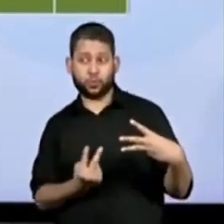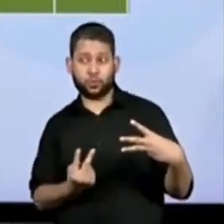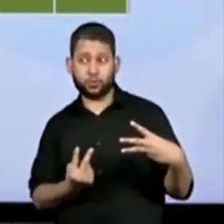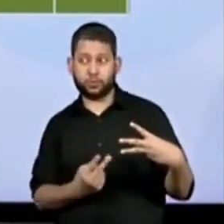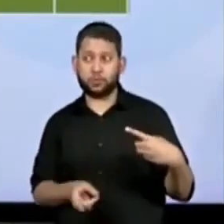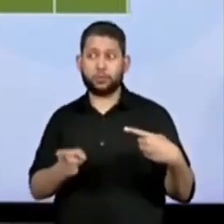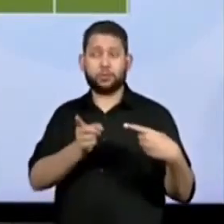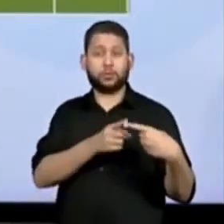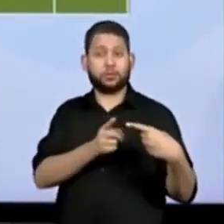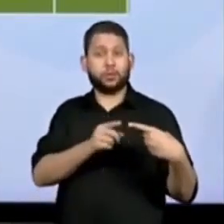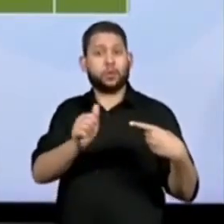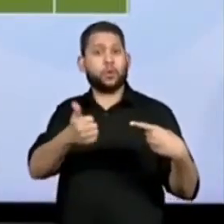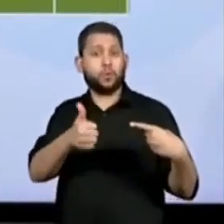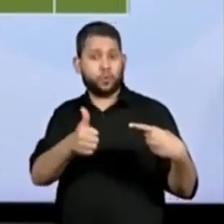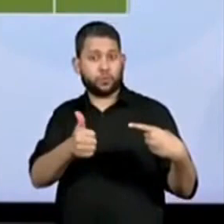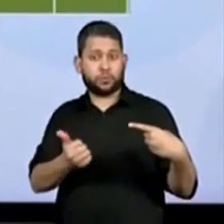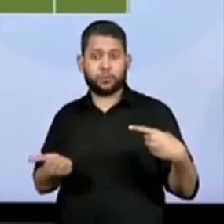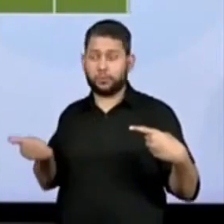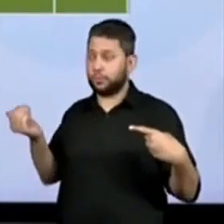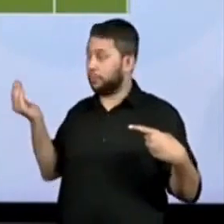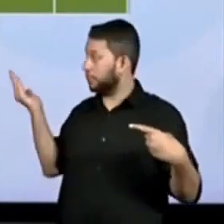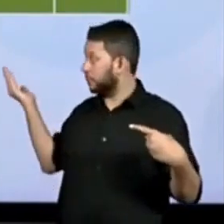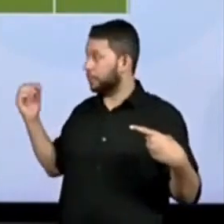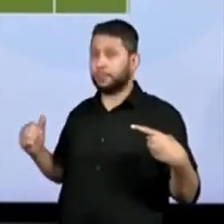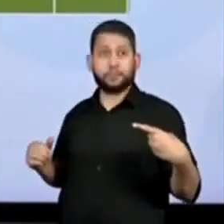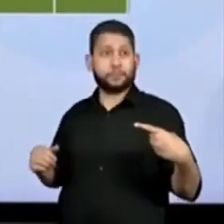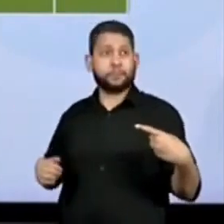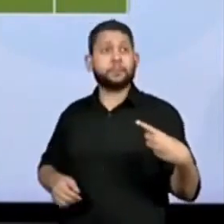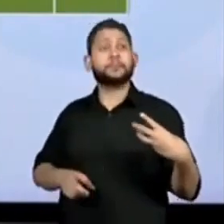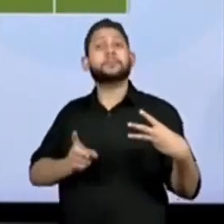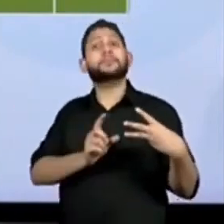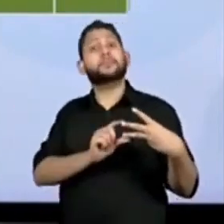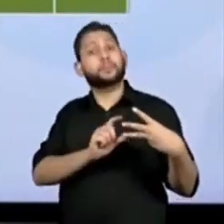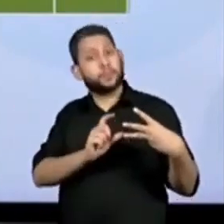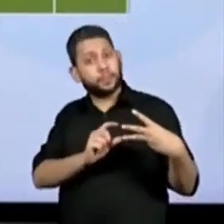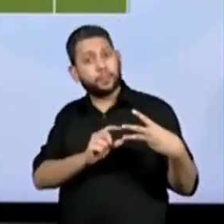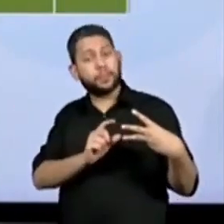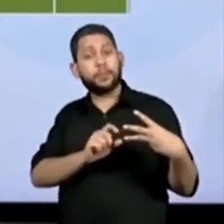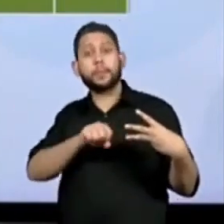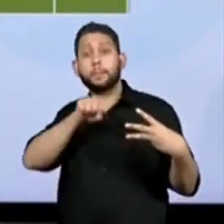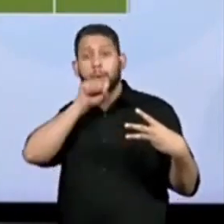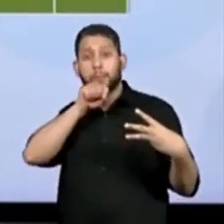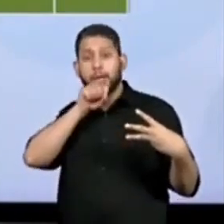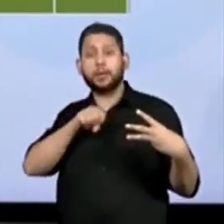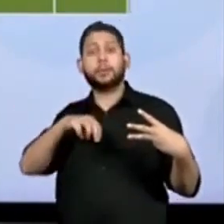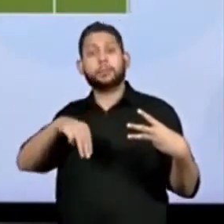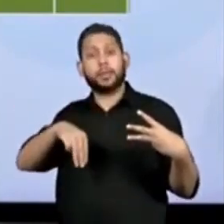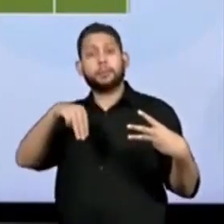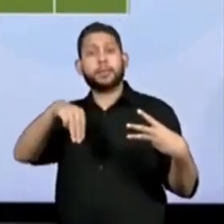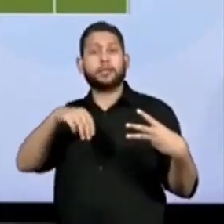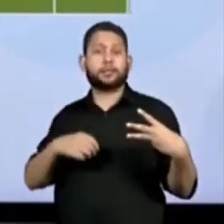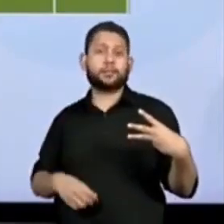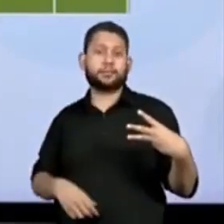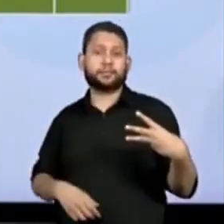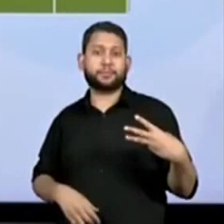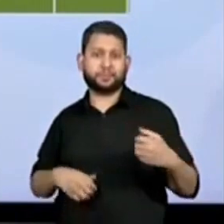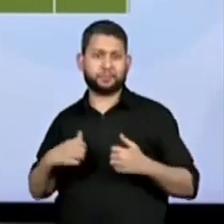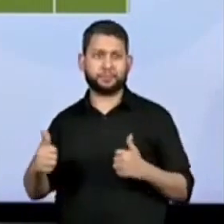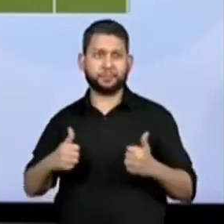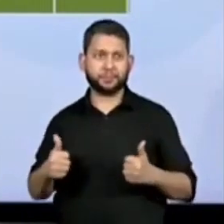a mãe muito bem então eu tenho aqui ó a mãe que ela vai ficar com mais Onze